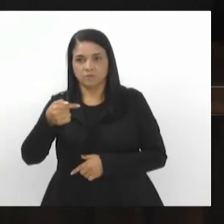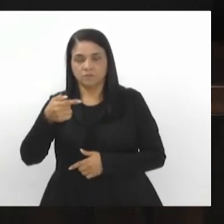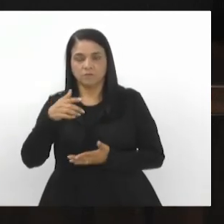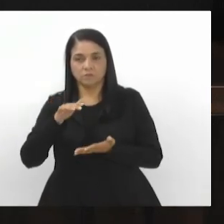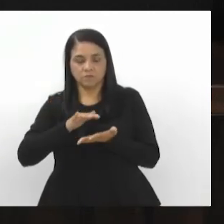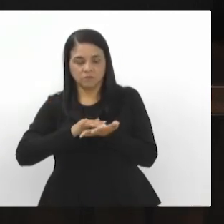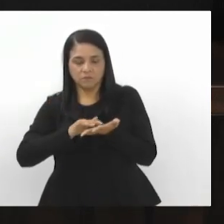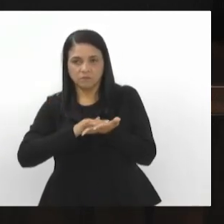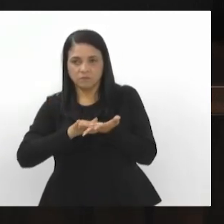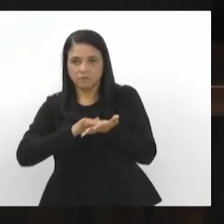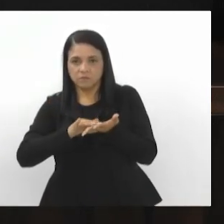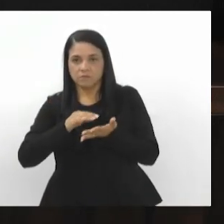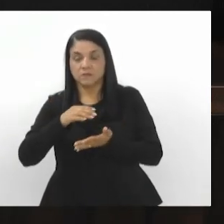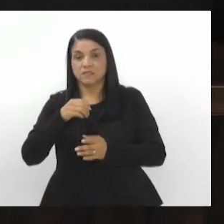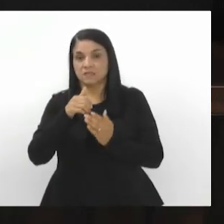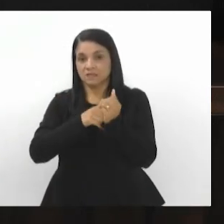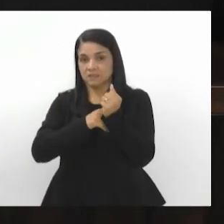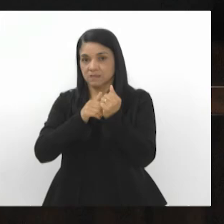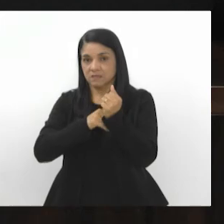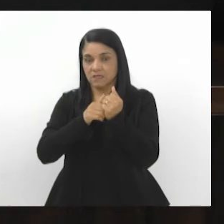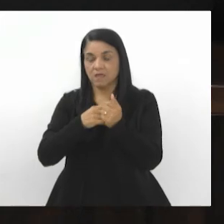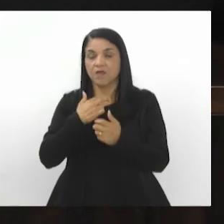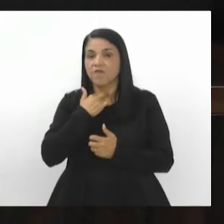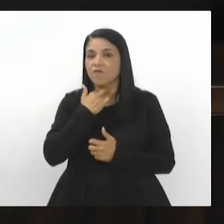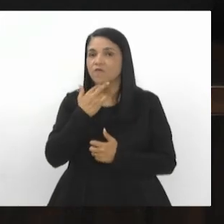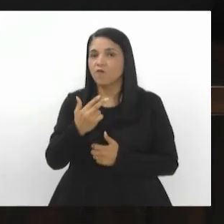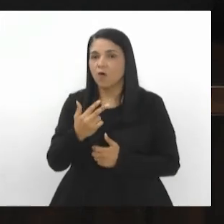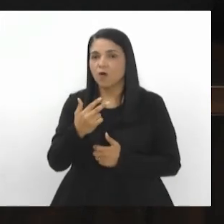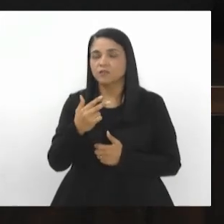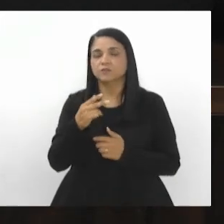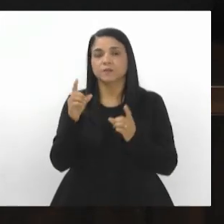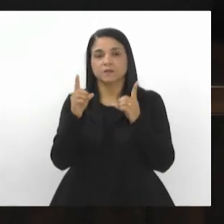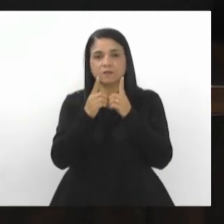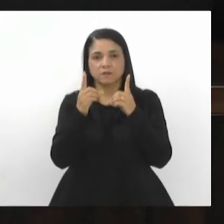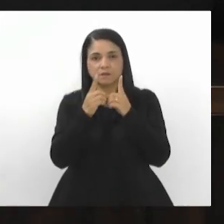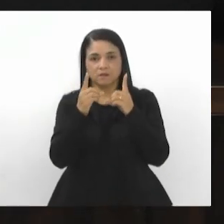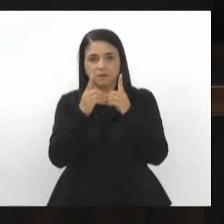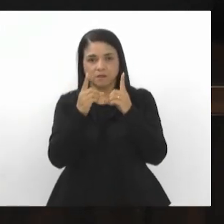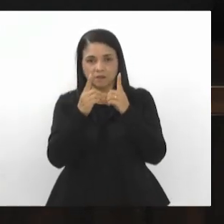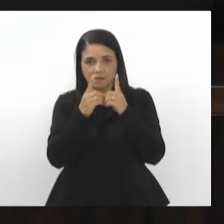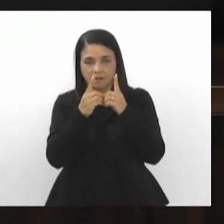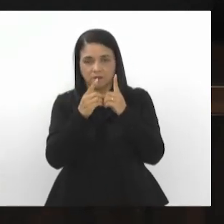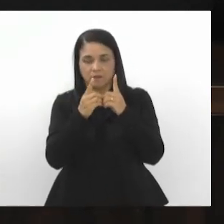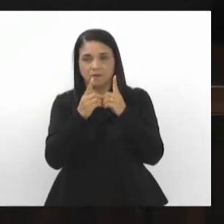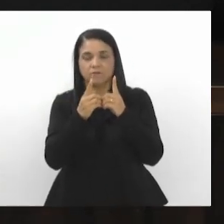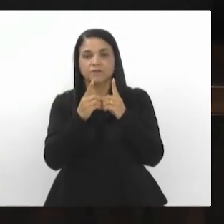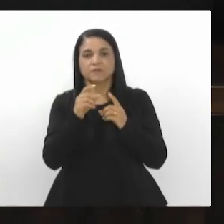caracteres ampliados e chamamento por voz para fins de atendimento e dar outras